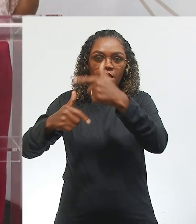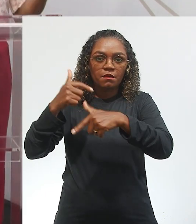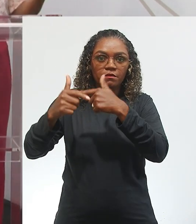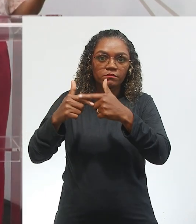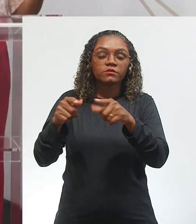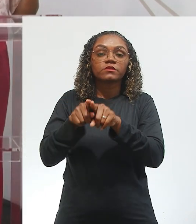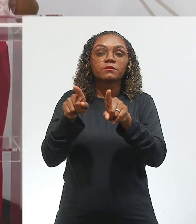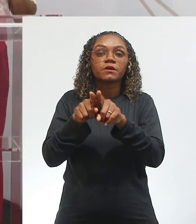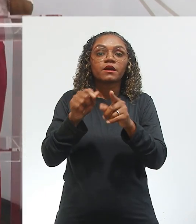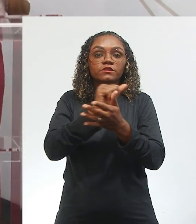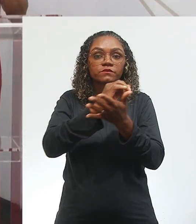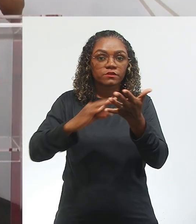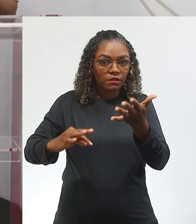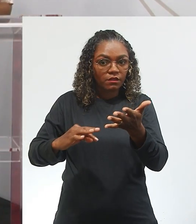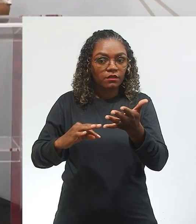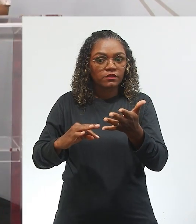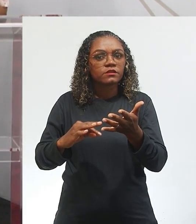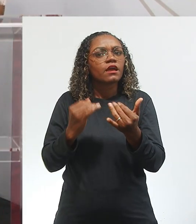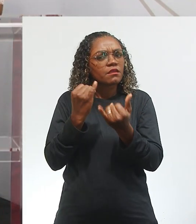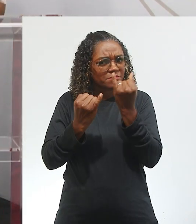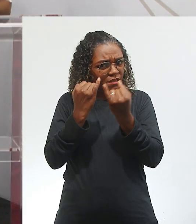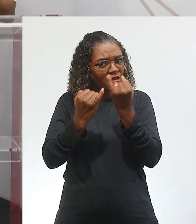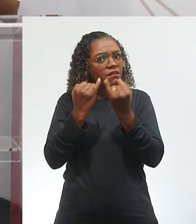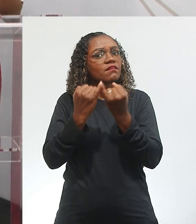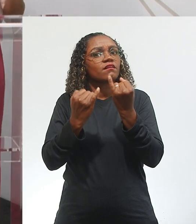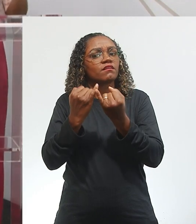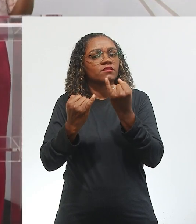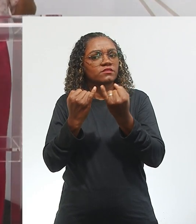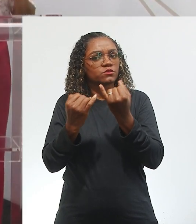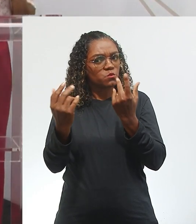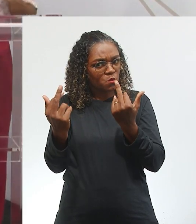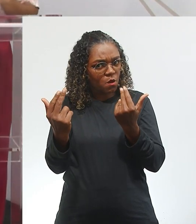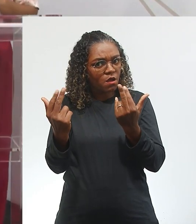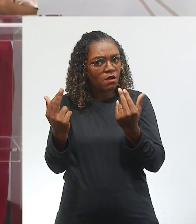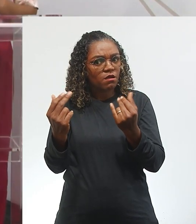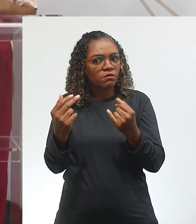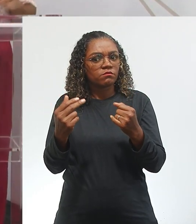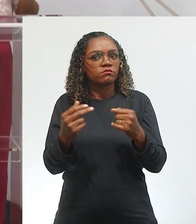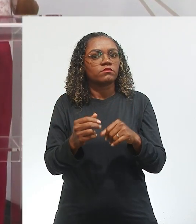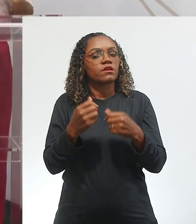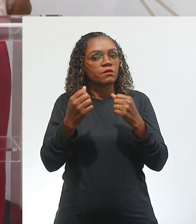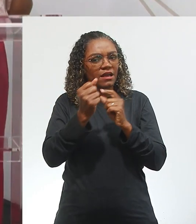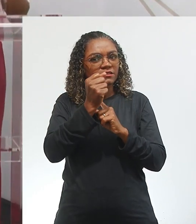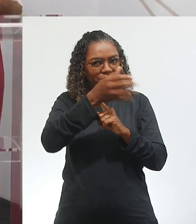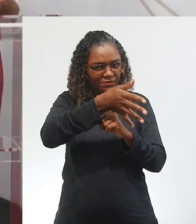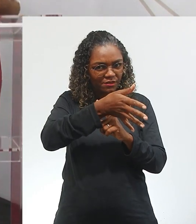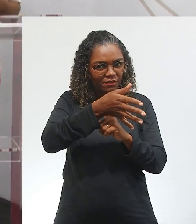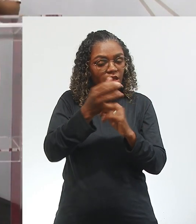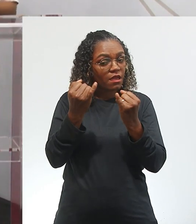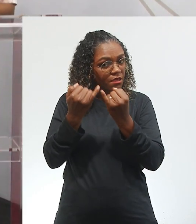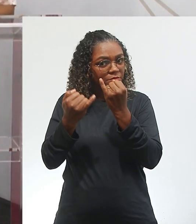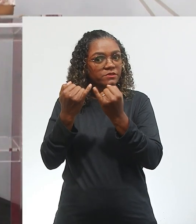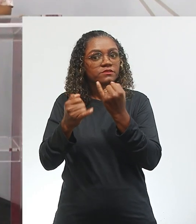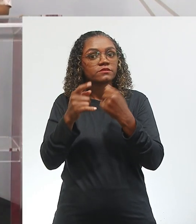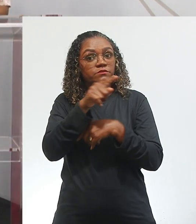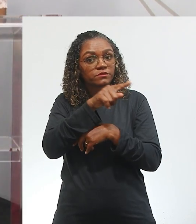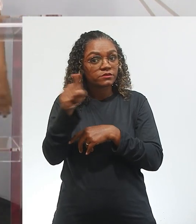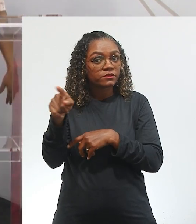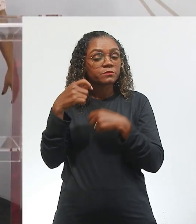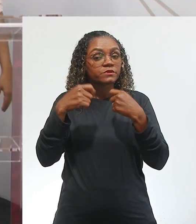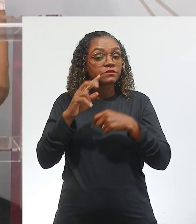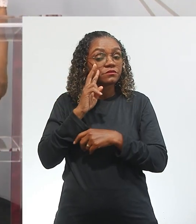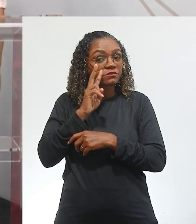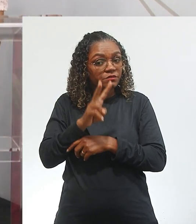que a gente pediu, é muito parecido, a atividade lá de extensão, atividade prática, é muito parecido. Então, vocês vão